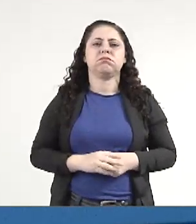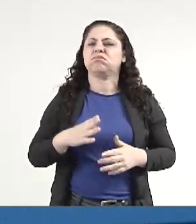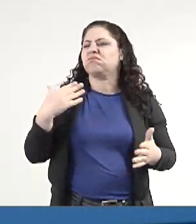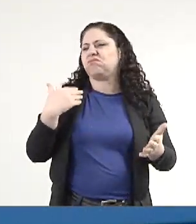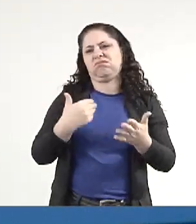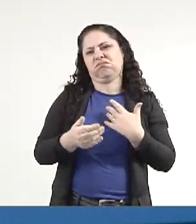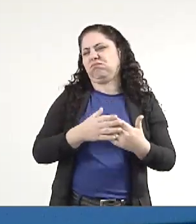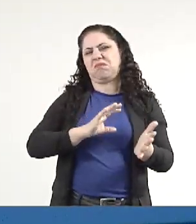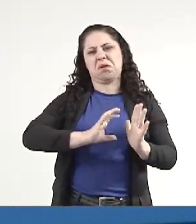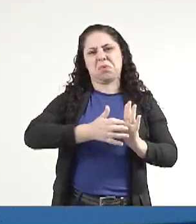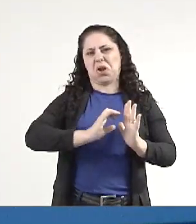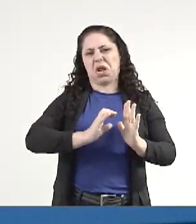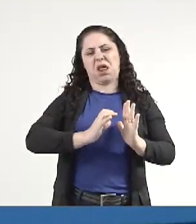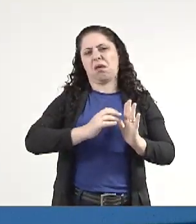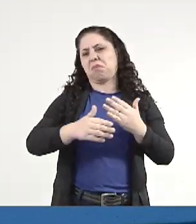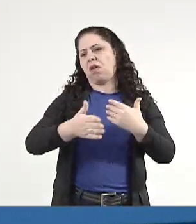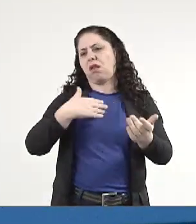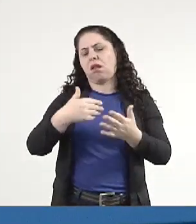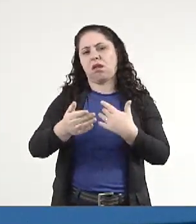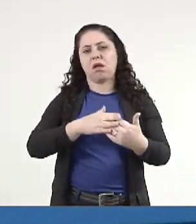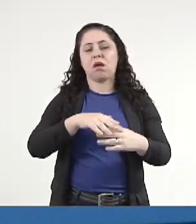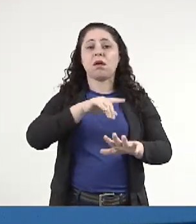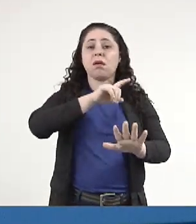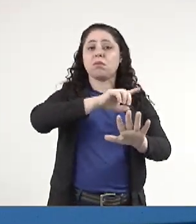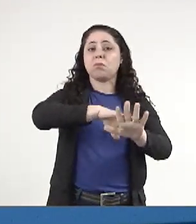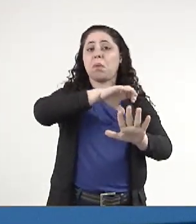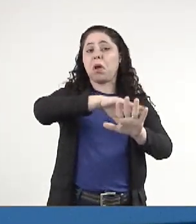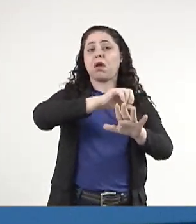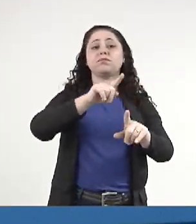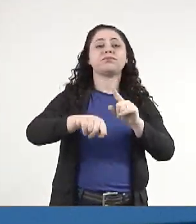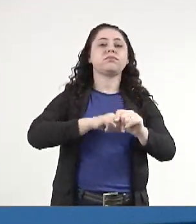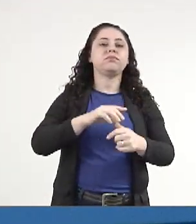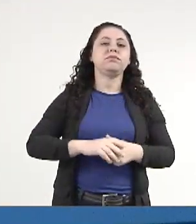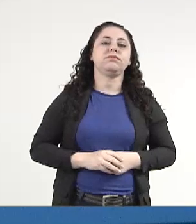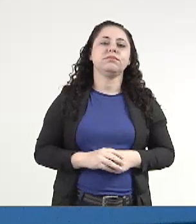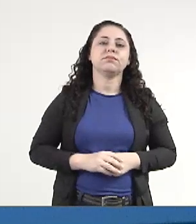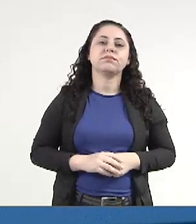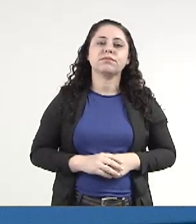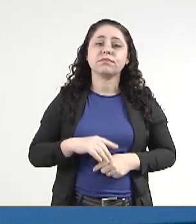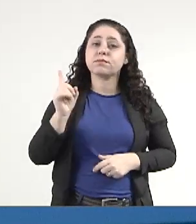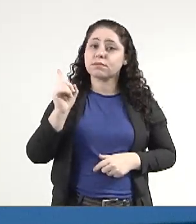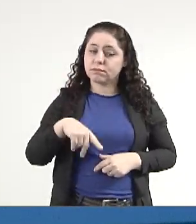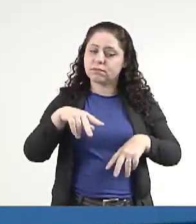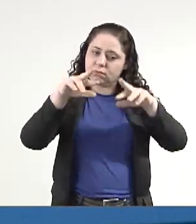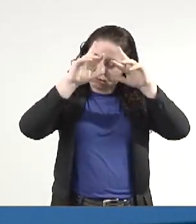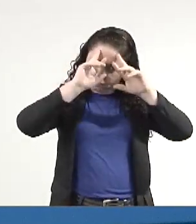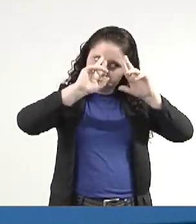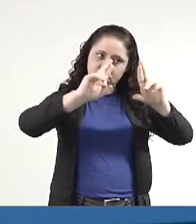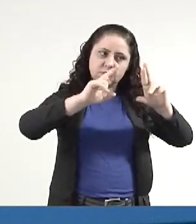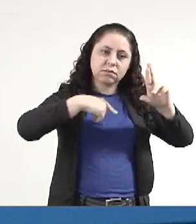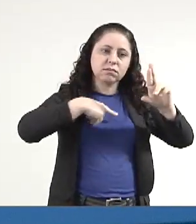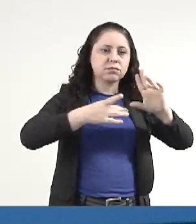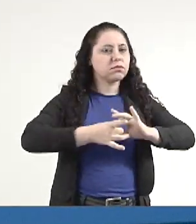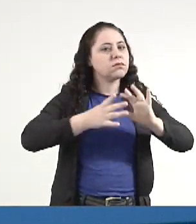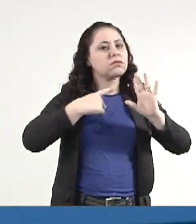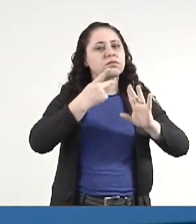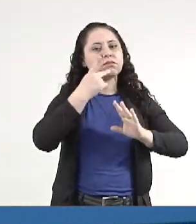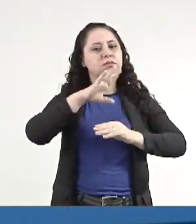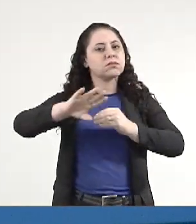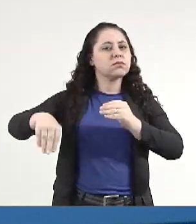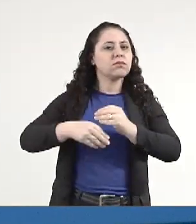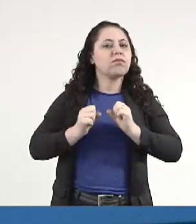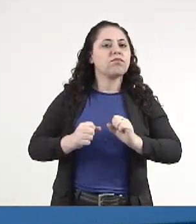de diferença política, partidária e ideológica. Segundo lugar, é em cima desse respeito que eu me permito fazer uma